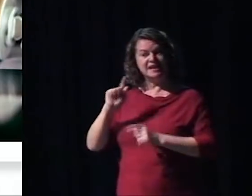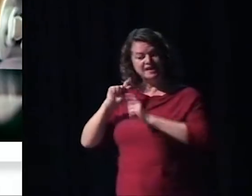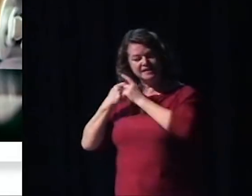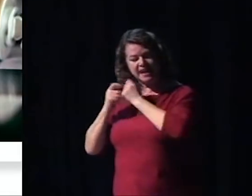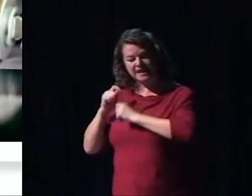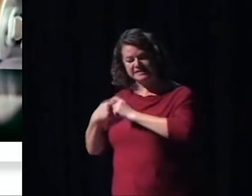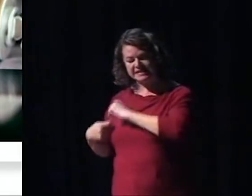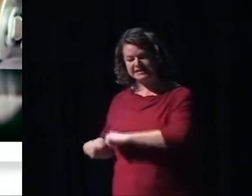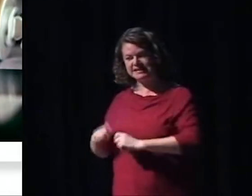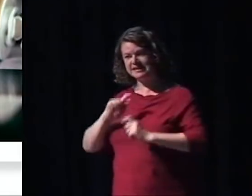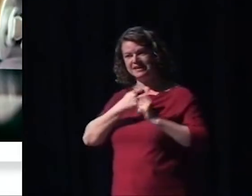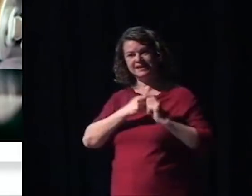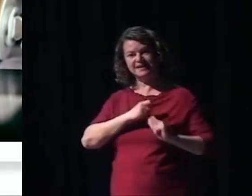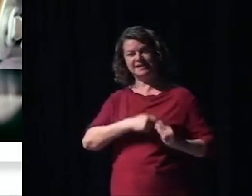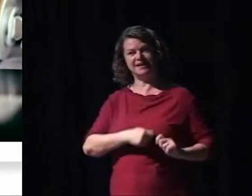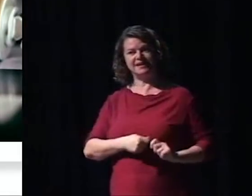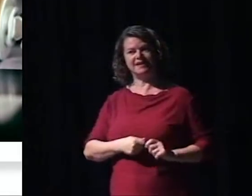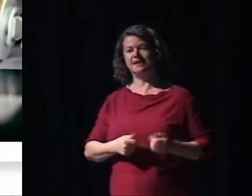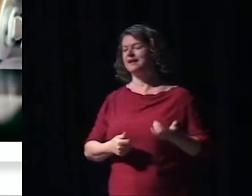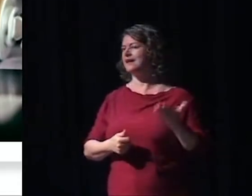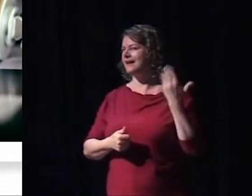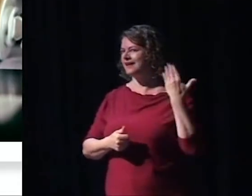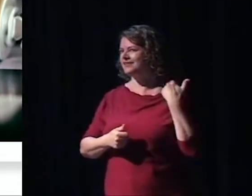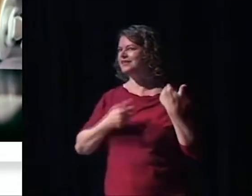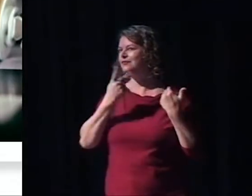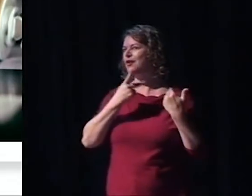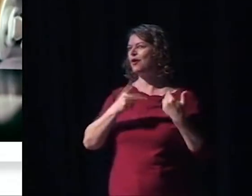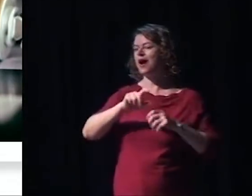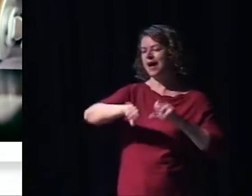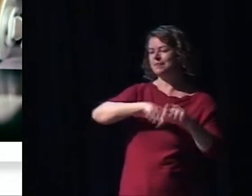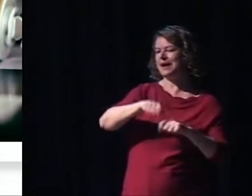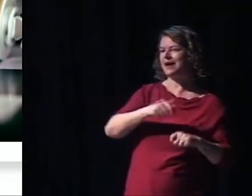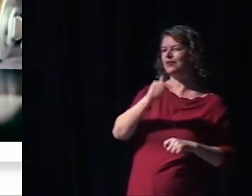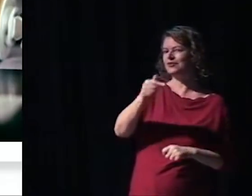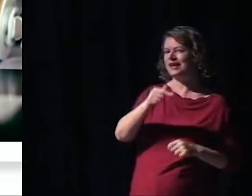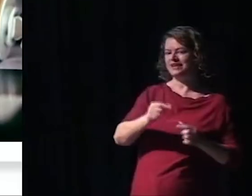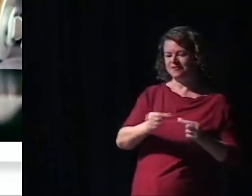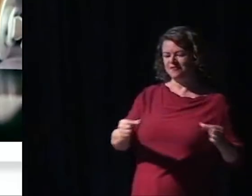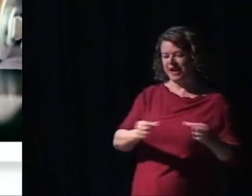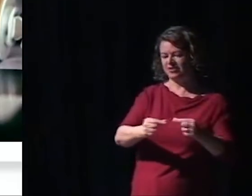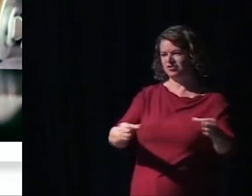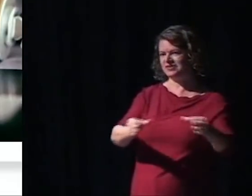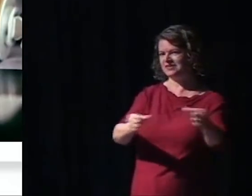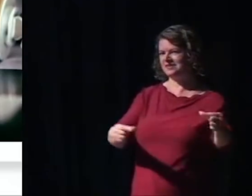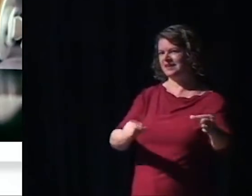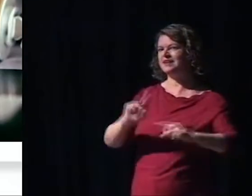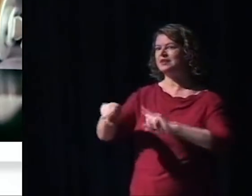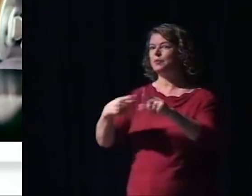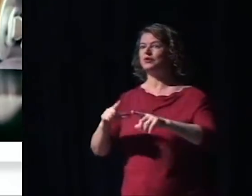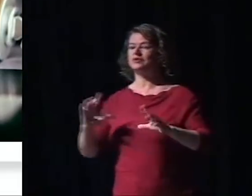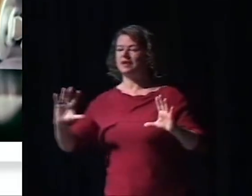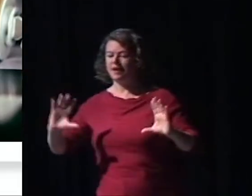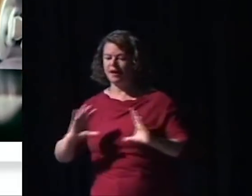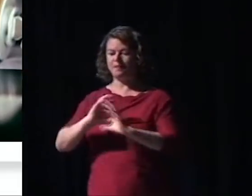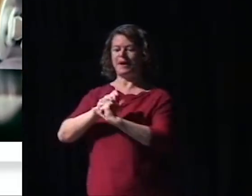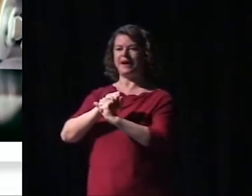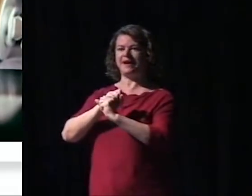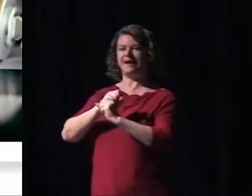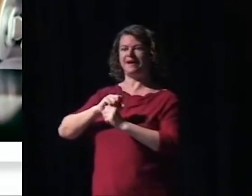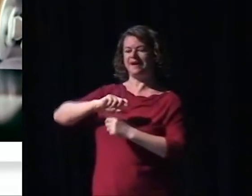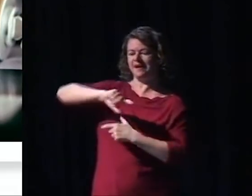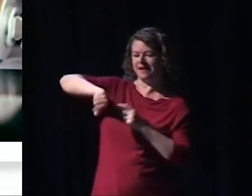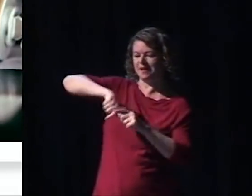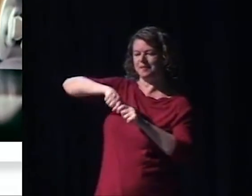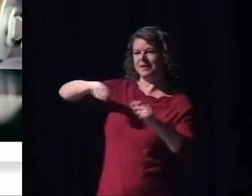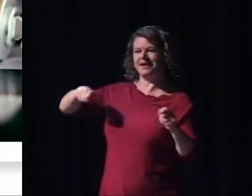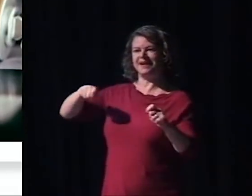me amarra com 7 faixas. Agora ele está falando assim: ó, amarra minhas tranças. Se você tecer um pano às sete tranças da minha cabeça e o prender